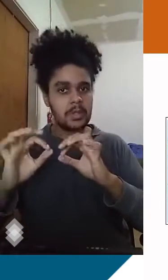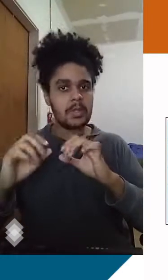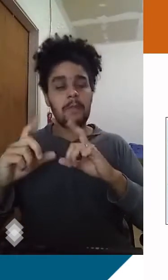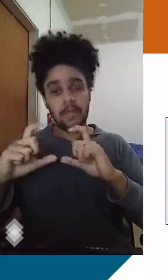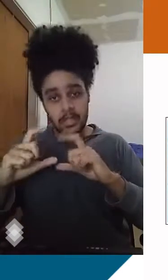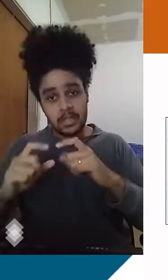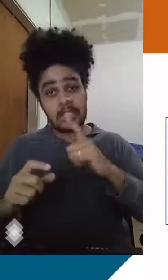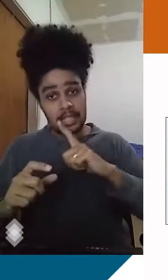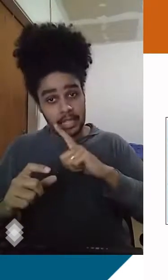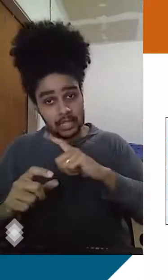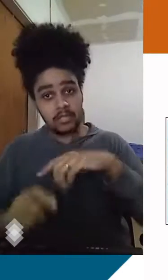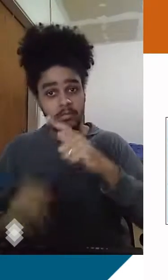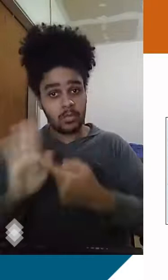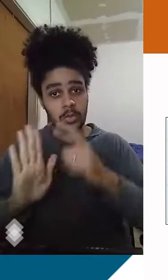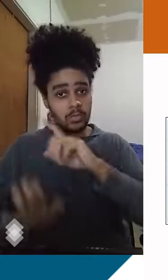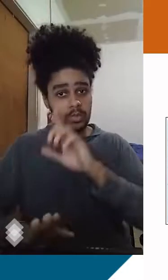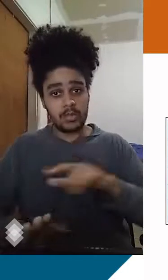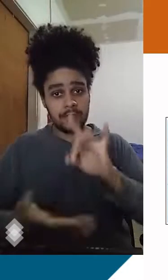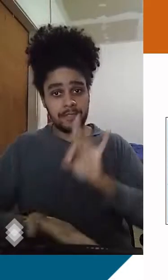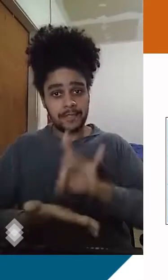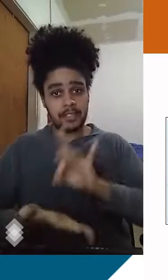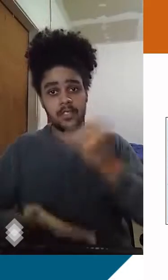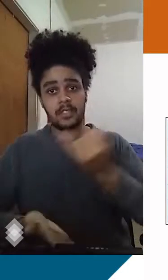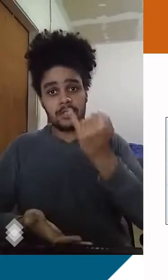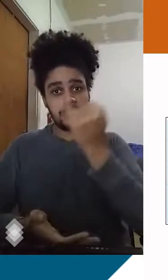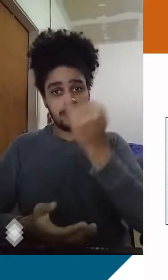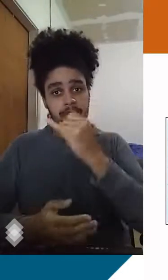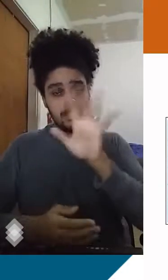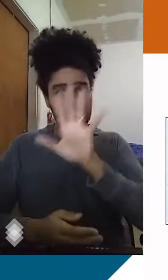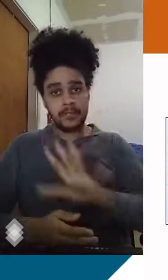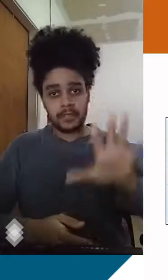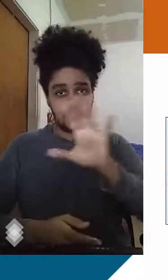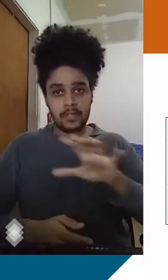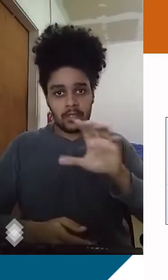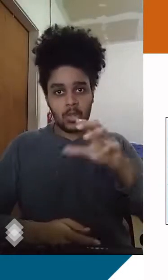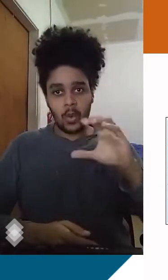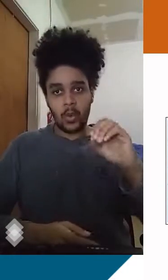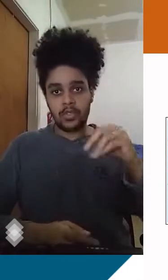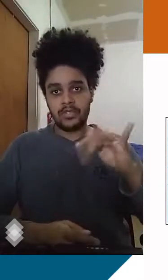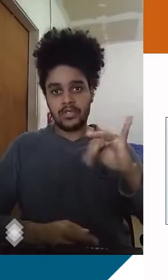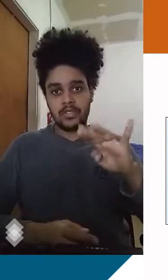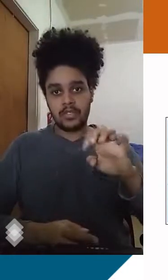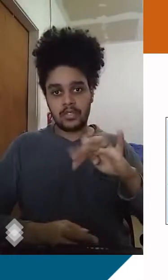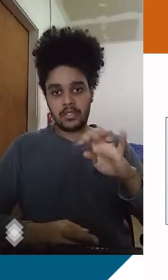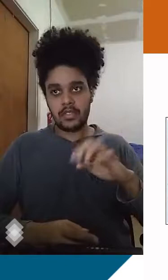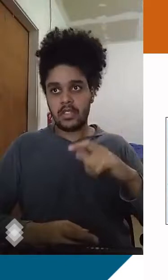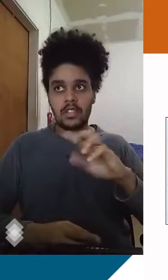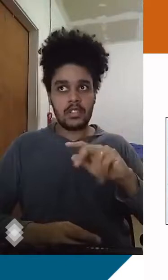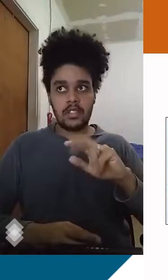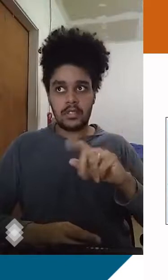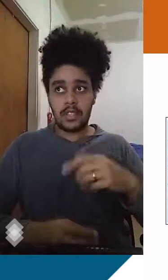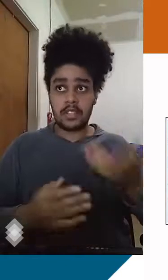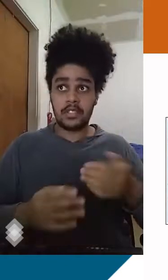continentes, indicando aí de verdade, talvez, essa importância territorial de alguns continentes, o que não era representado